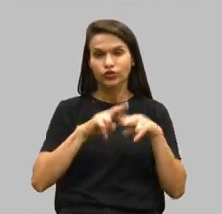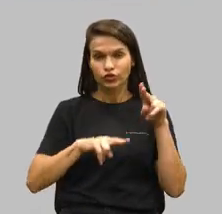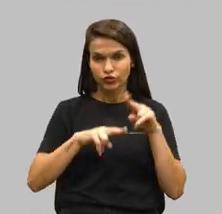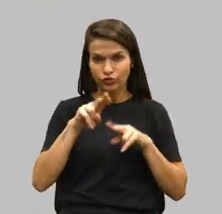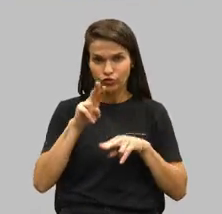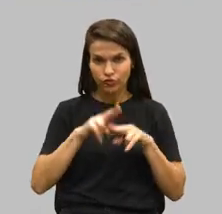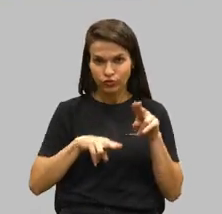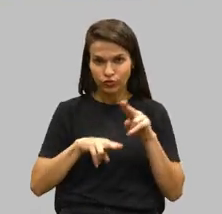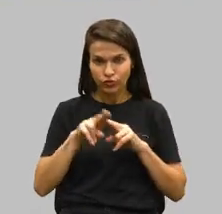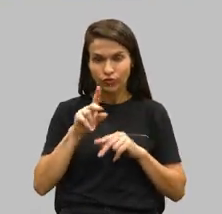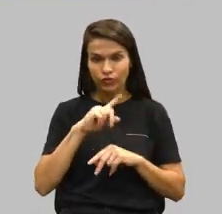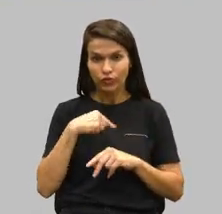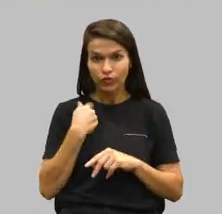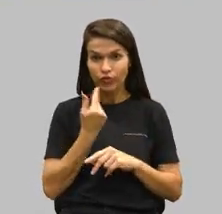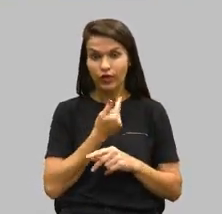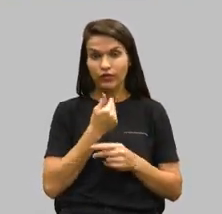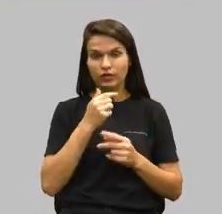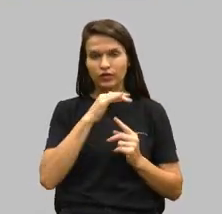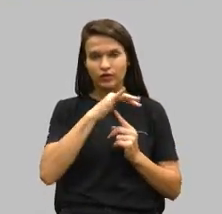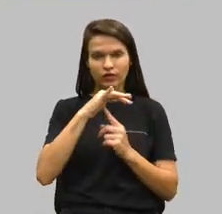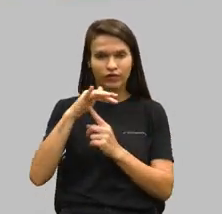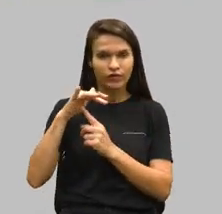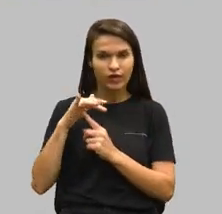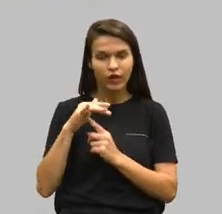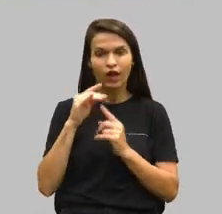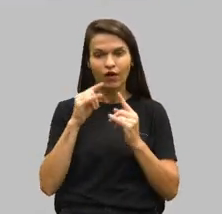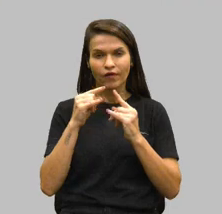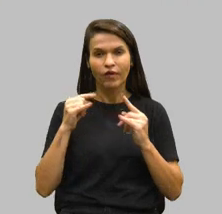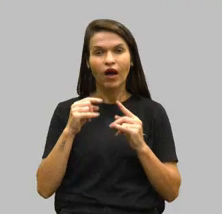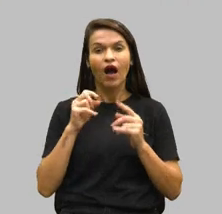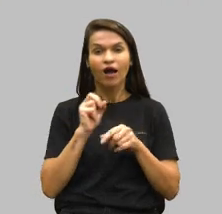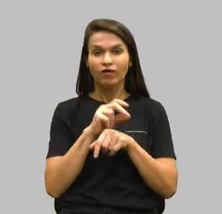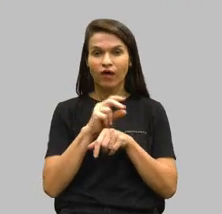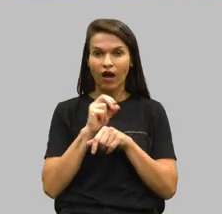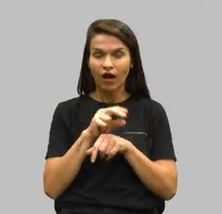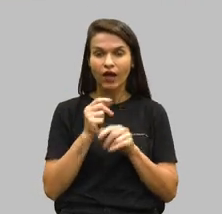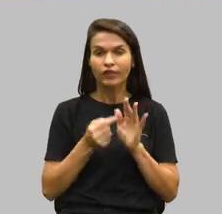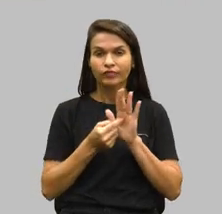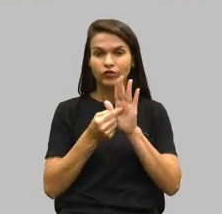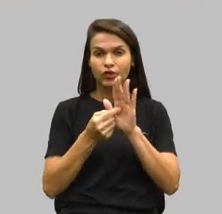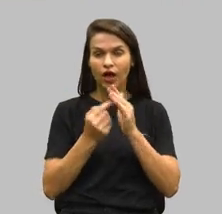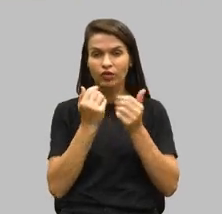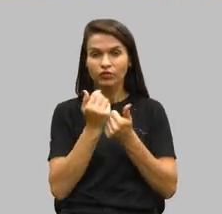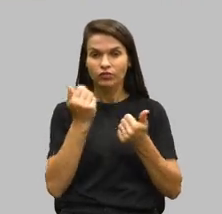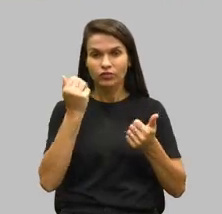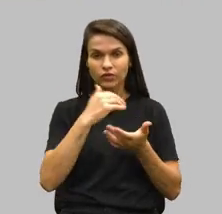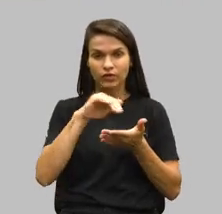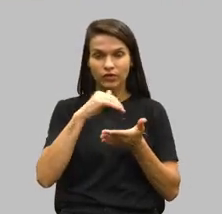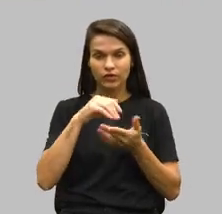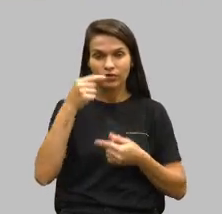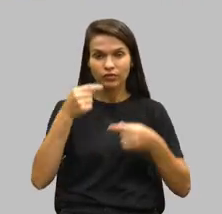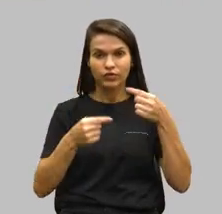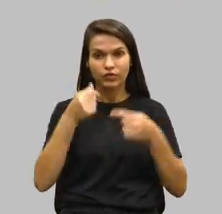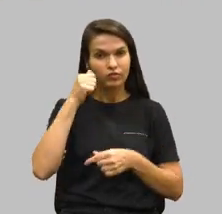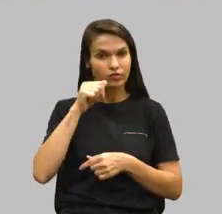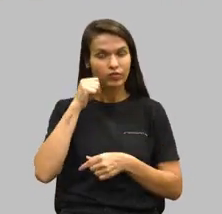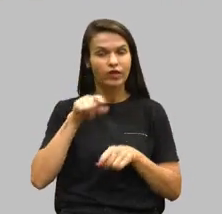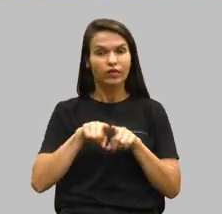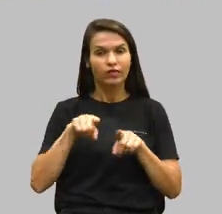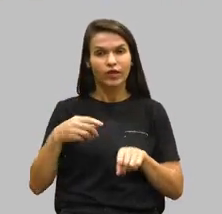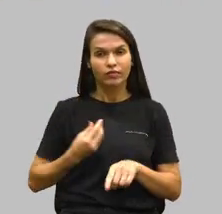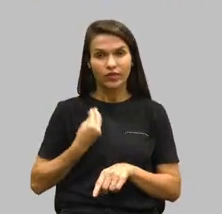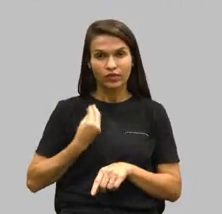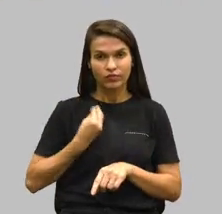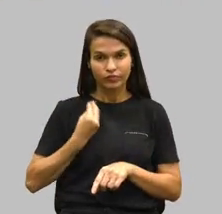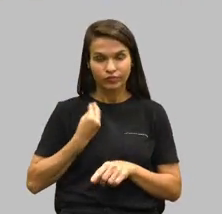nesse nesse ferão além das vagas disponibilizadas ali onde a subsecretaria de políticas das mulheres também estavam presentes no ferão